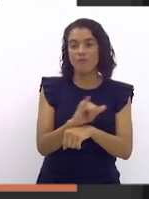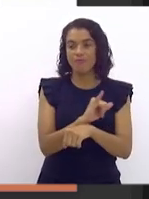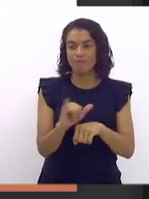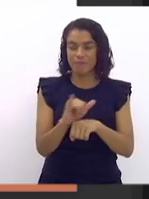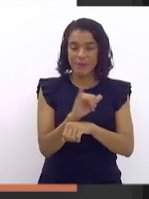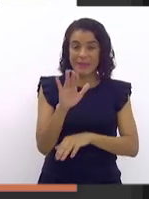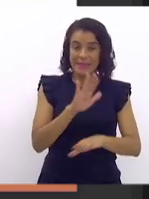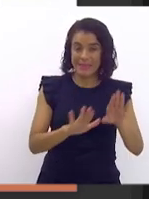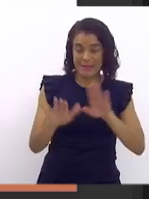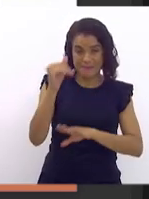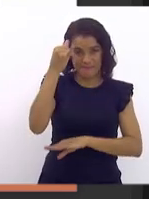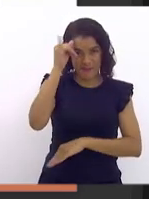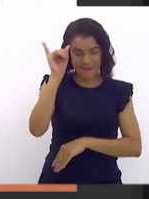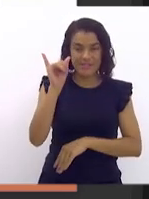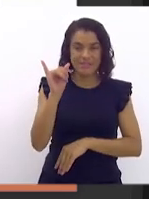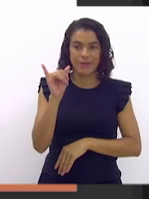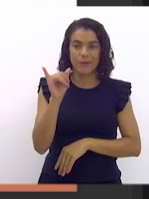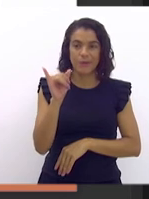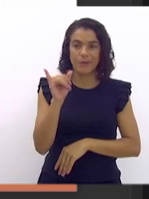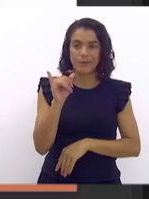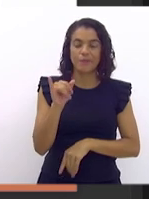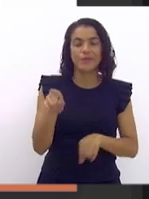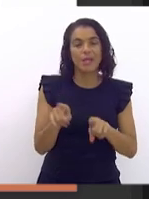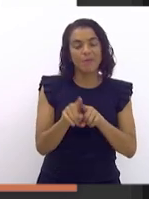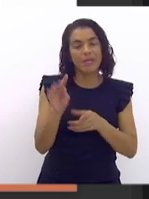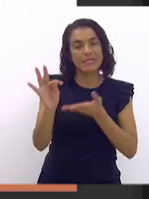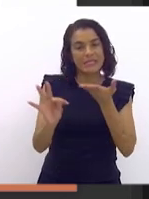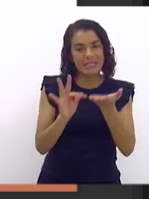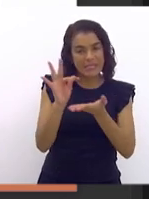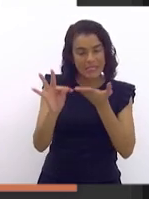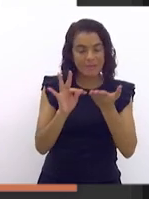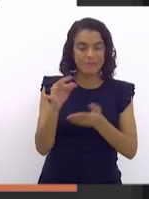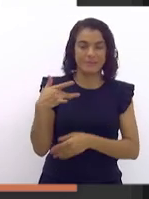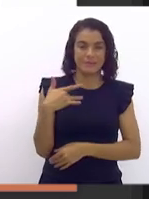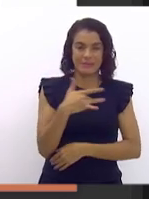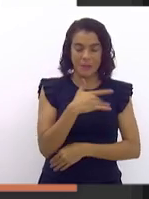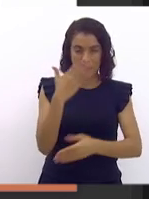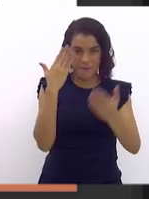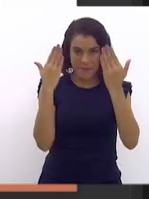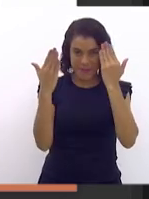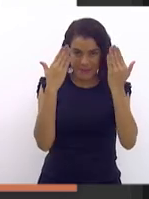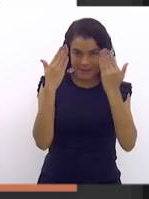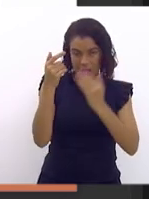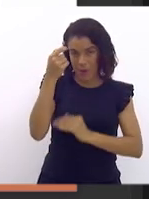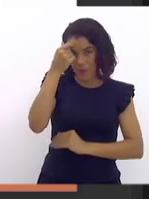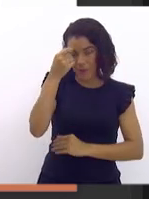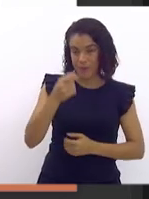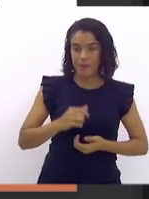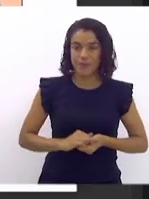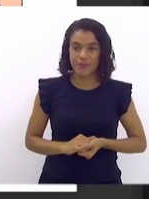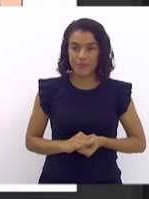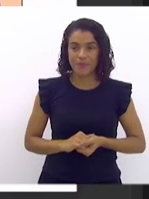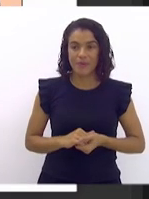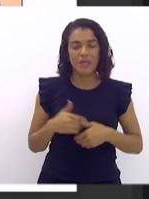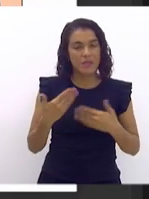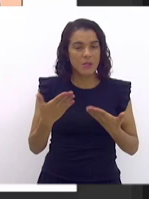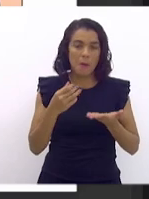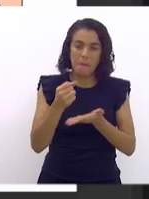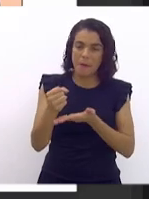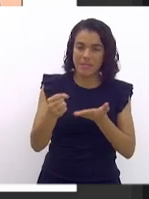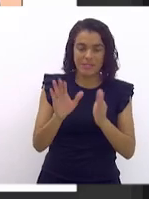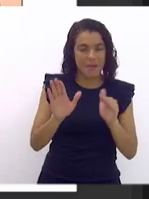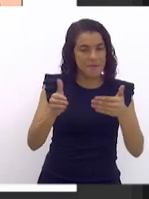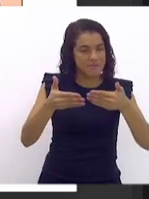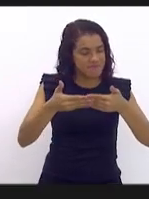de prevenção, né, e de tratamento da saúde mental dessas mulheres que estão na política. Então, acredito que basicamente